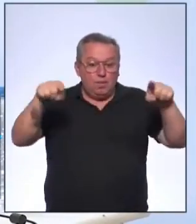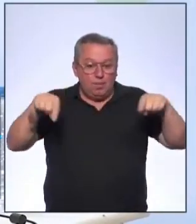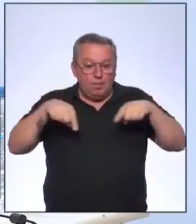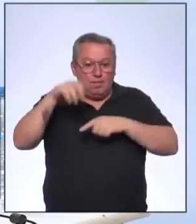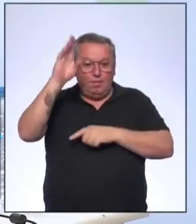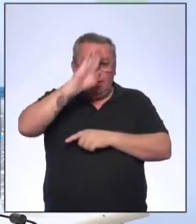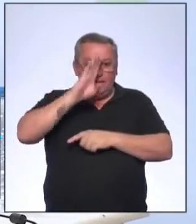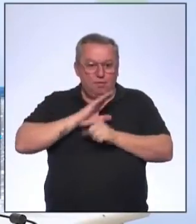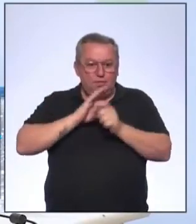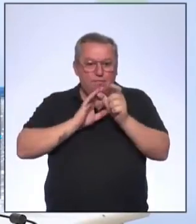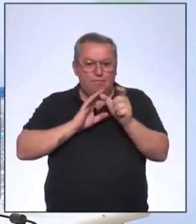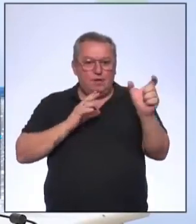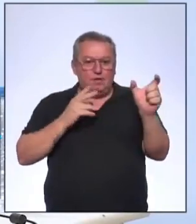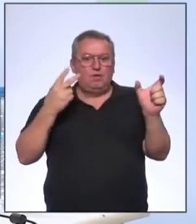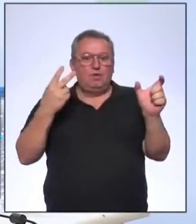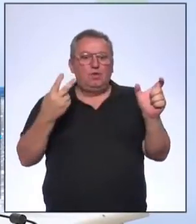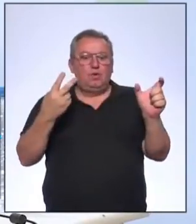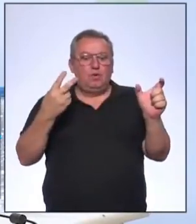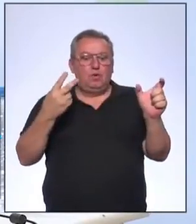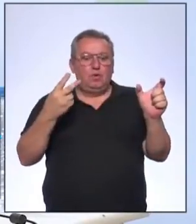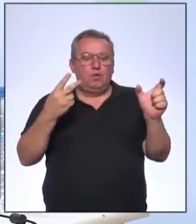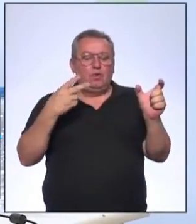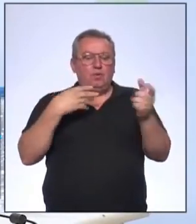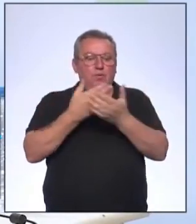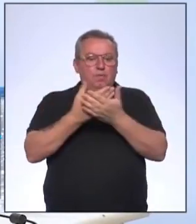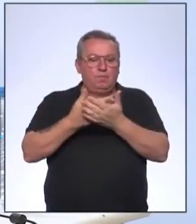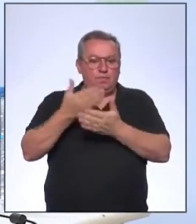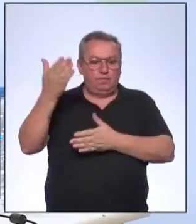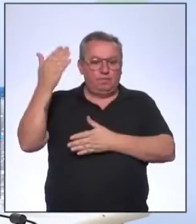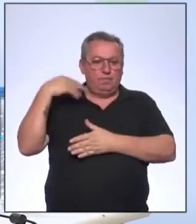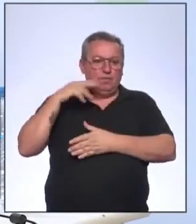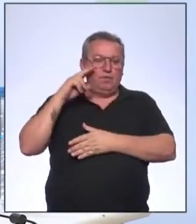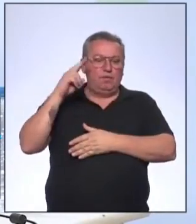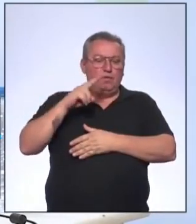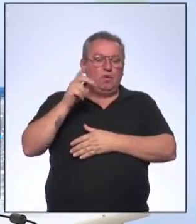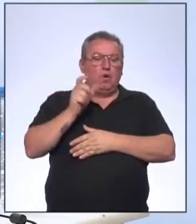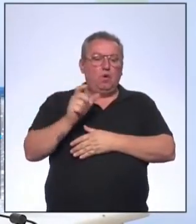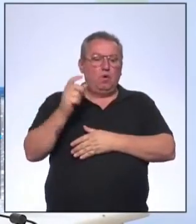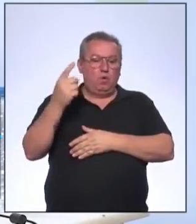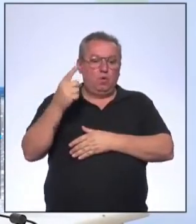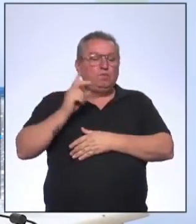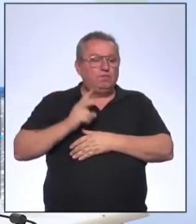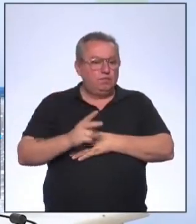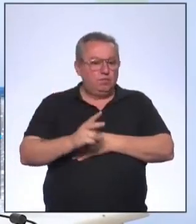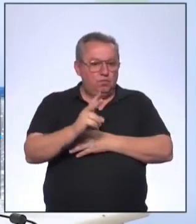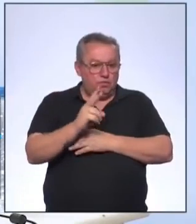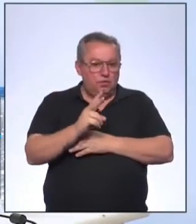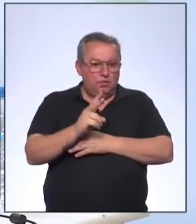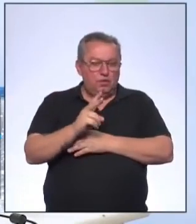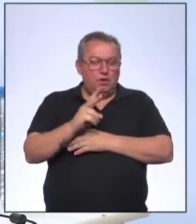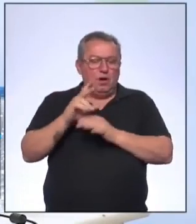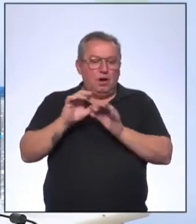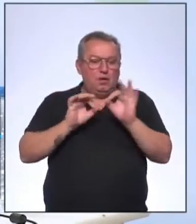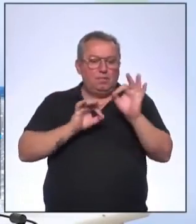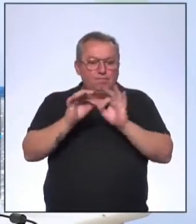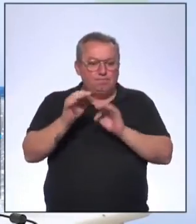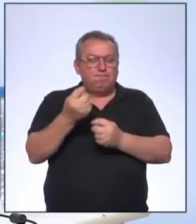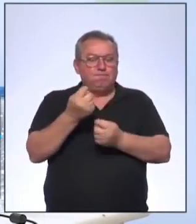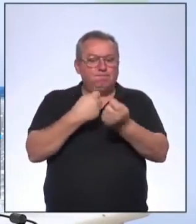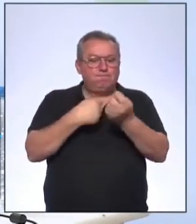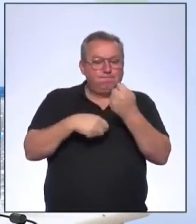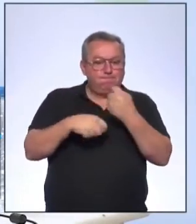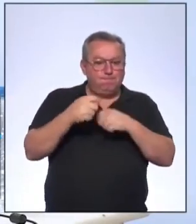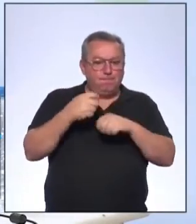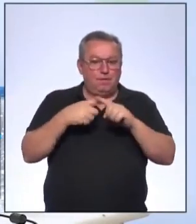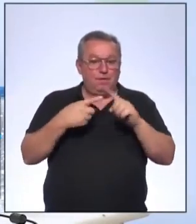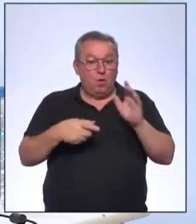parte 2. Lembrando que a aula anterior foi tratado aí a parte 1, então nós vamos dar uma continuidade aí à formação econômica.